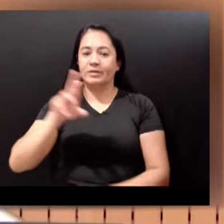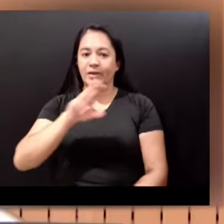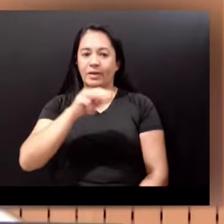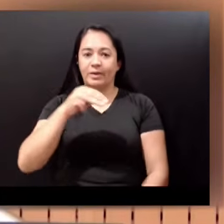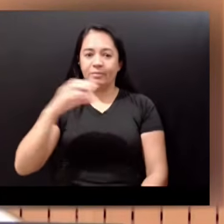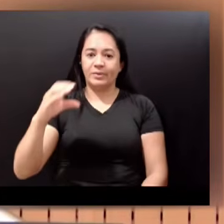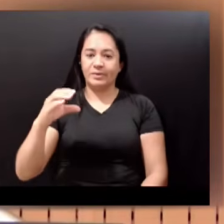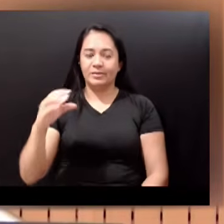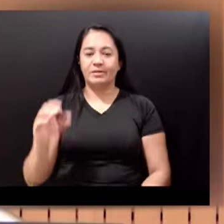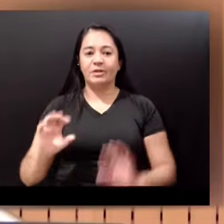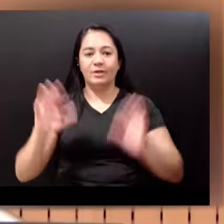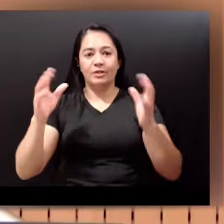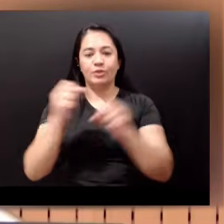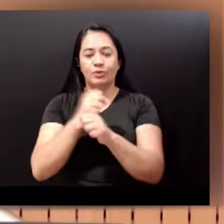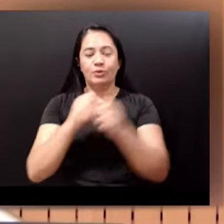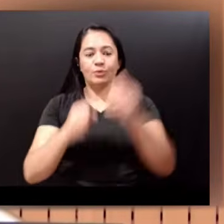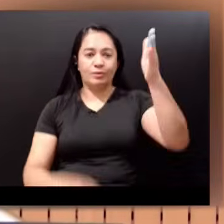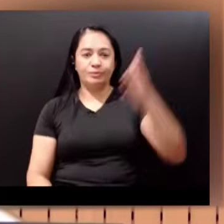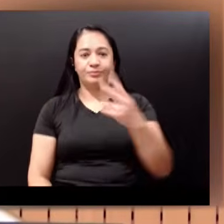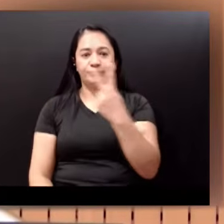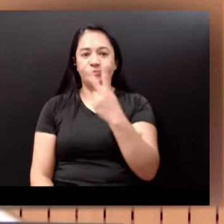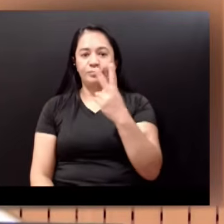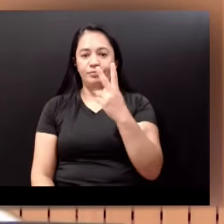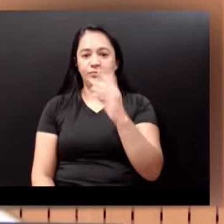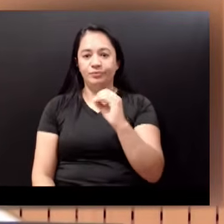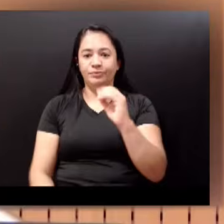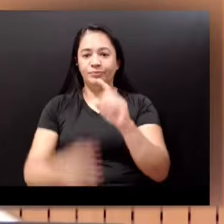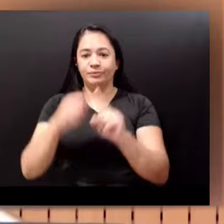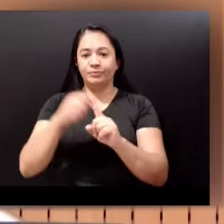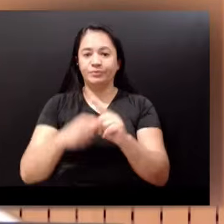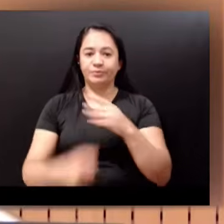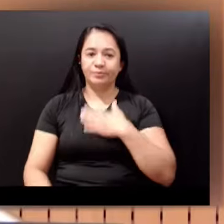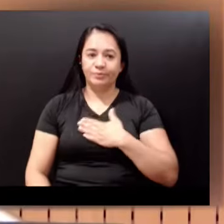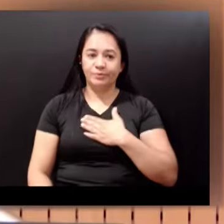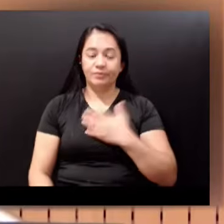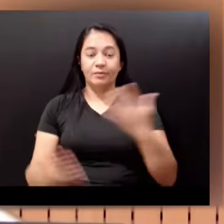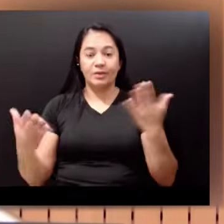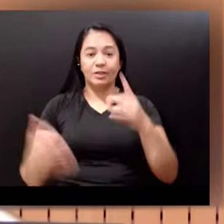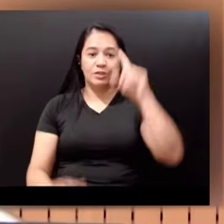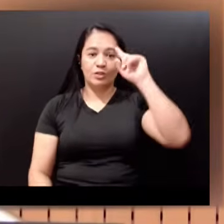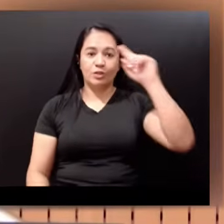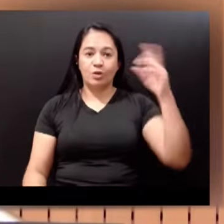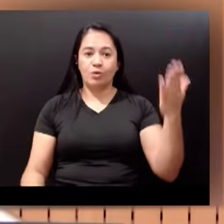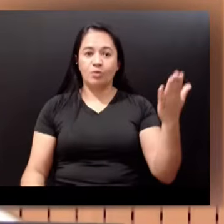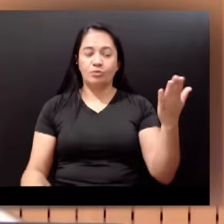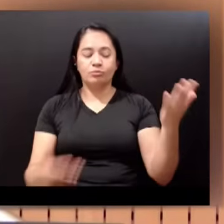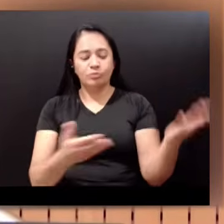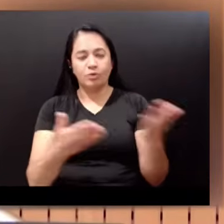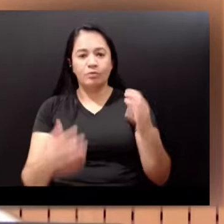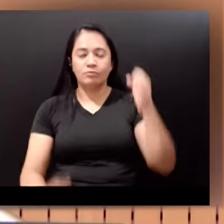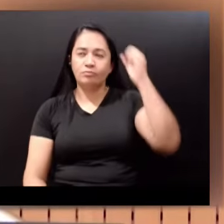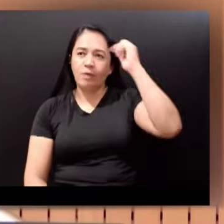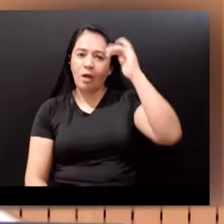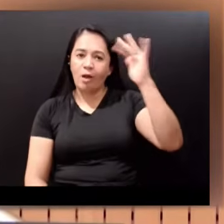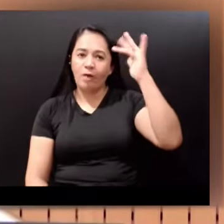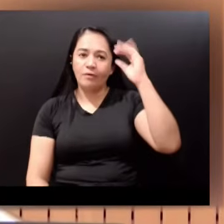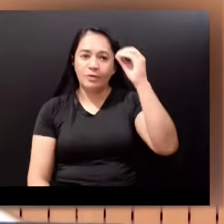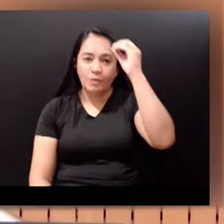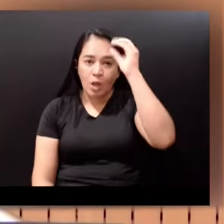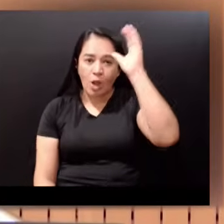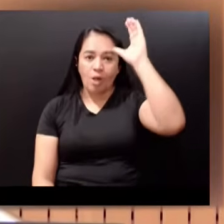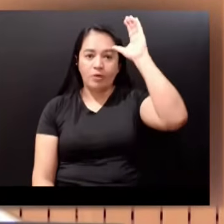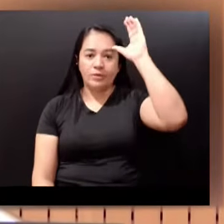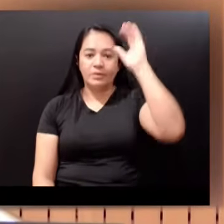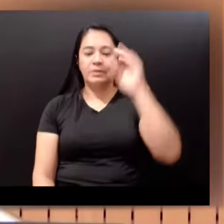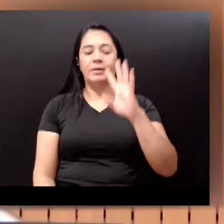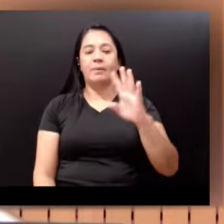anualmente no dia 20 de agosto. E essa data nos convida à reflexão, ao conhecimento e, sobretudo, à valorização